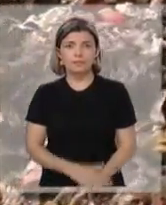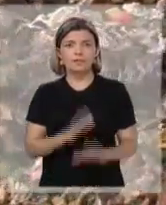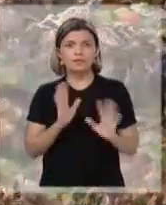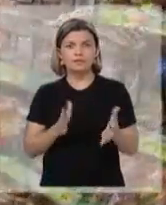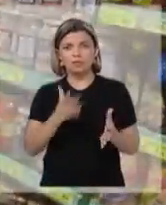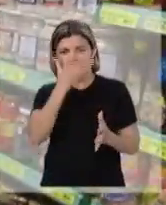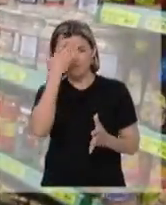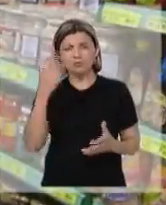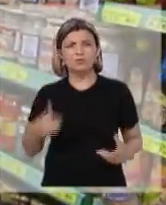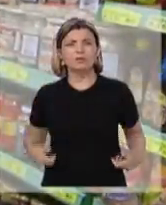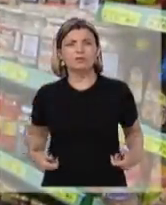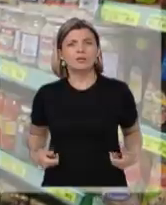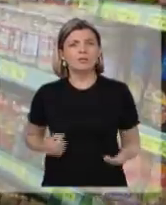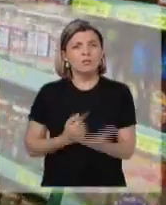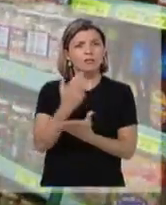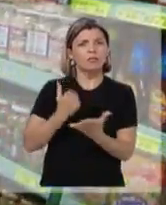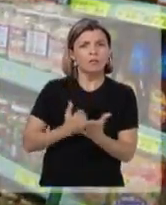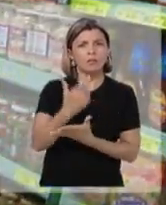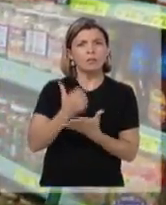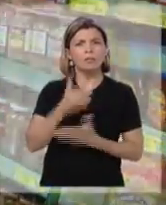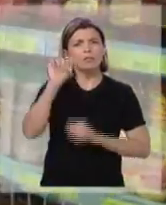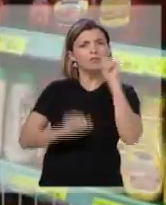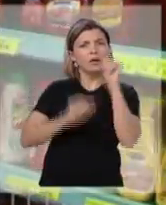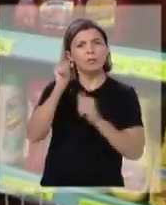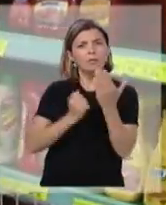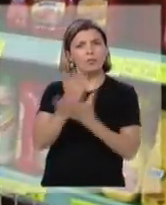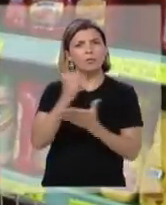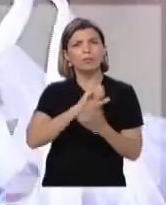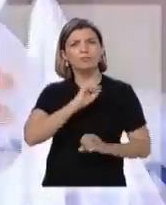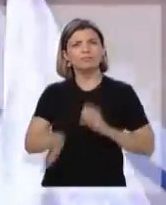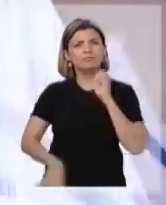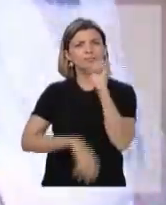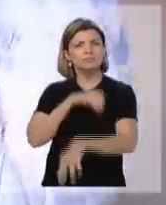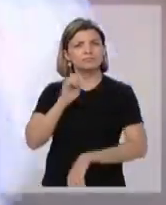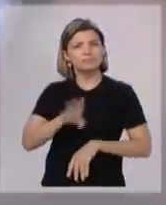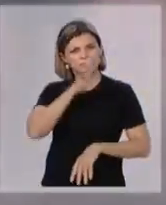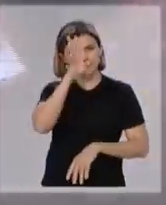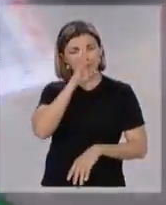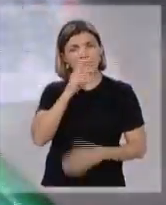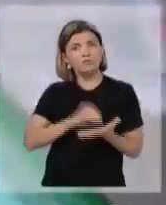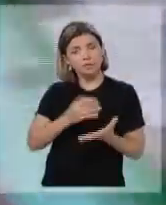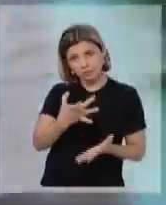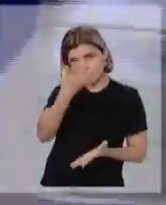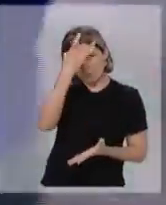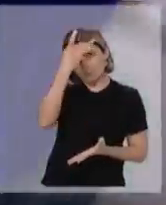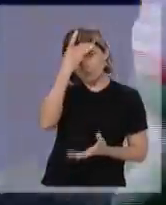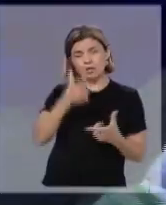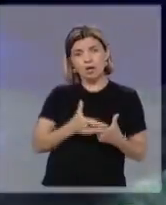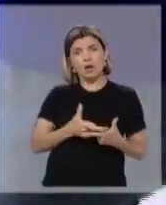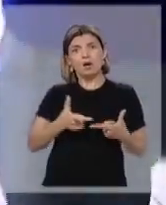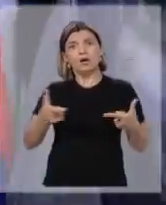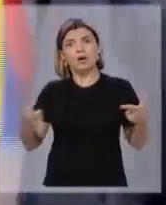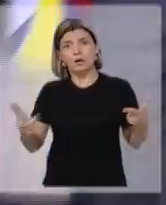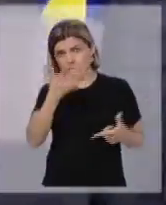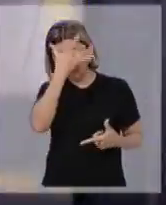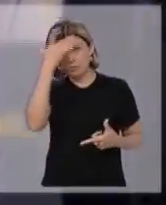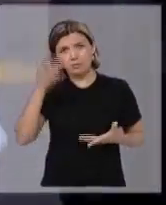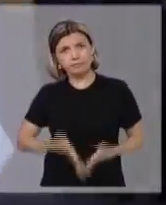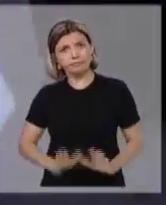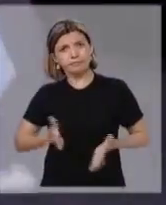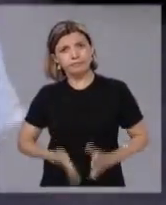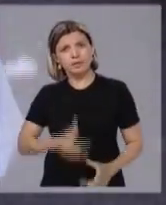O aumento do consumo de produtos industrializados, a falta de consciência dos cidadãos e o crescimento